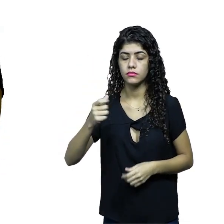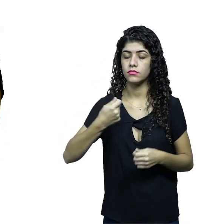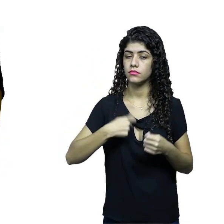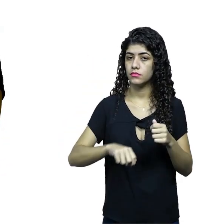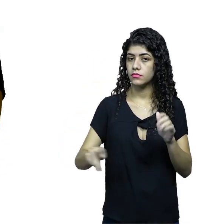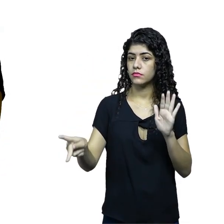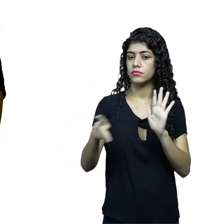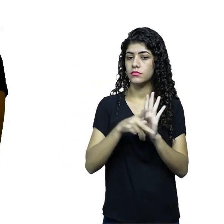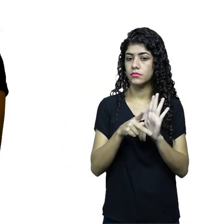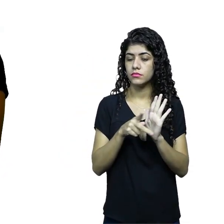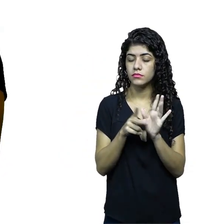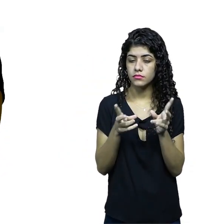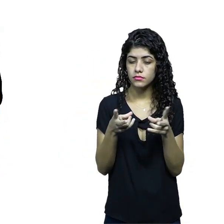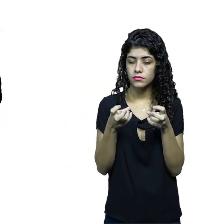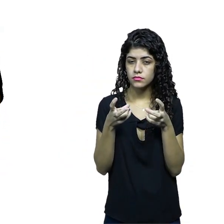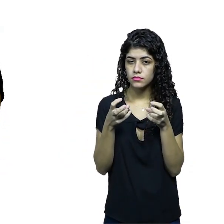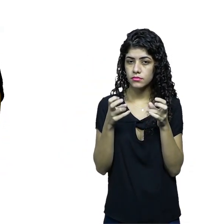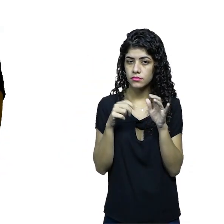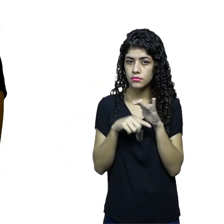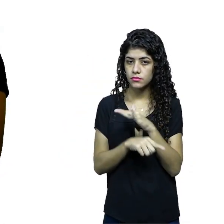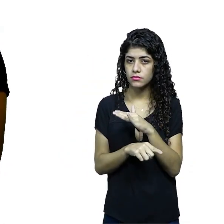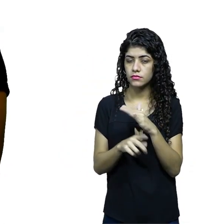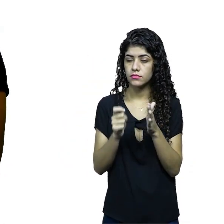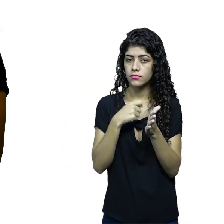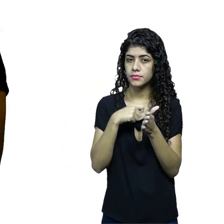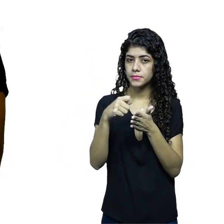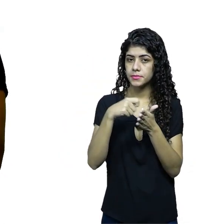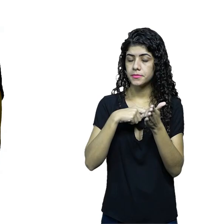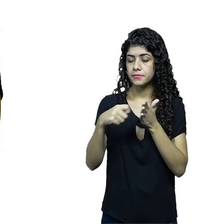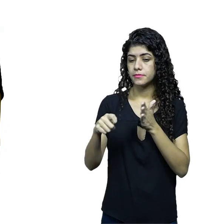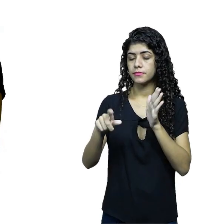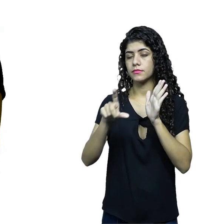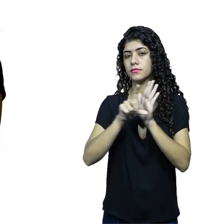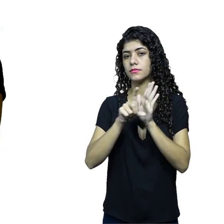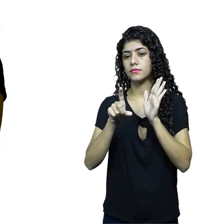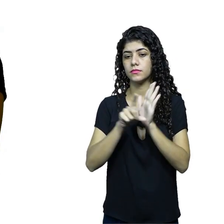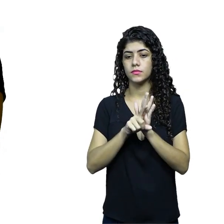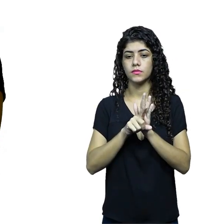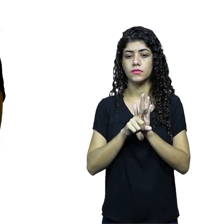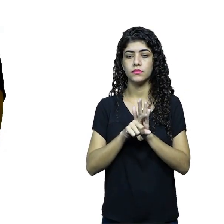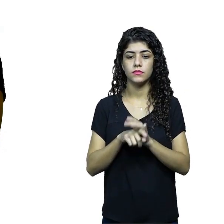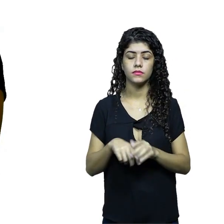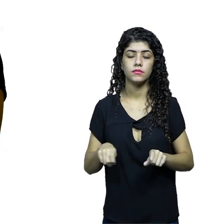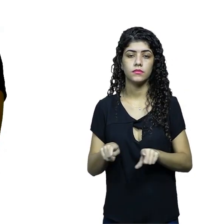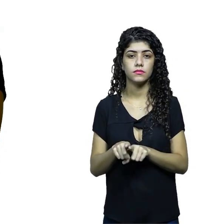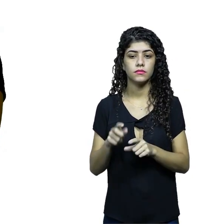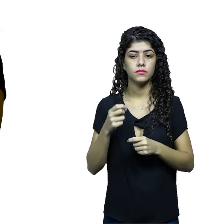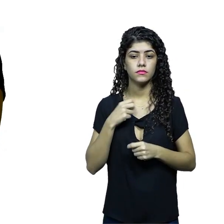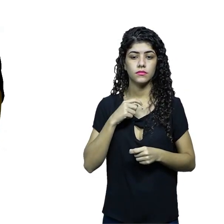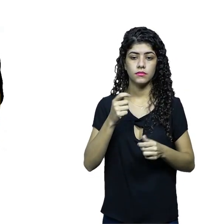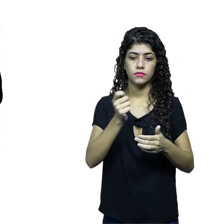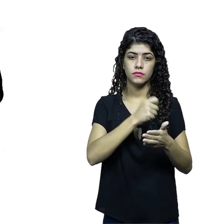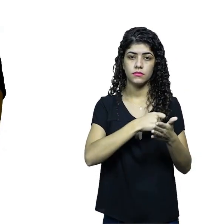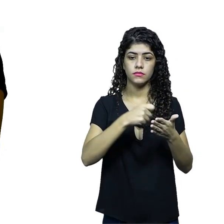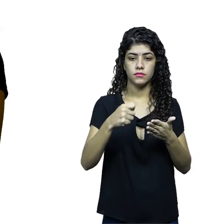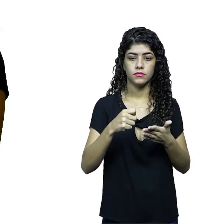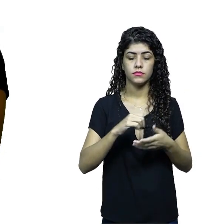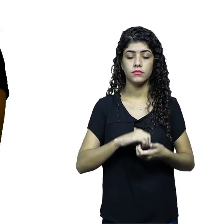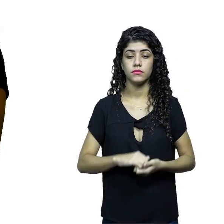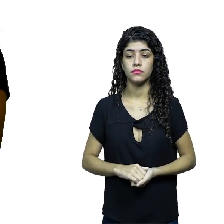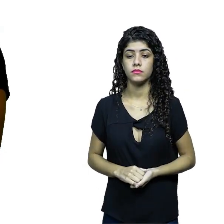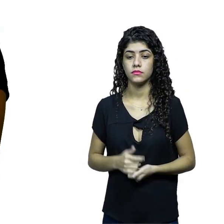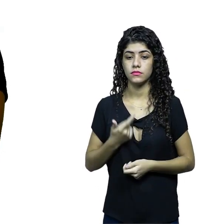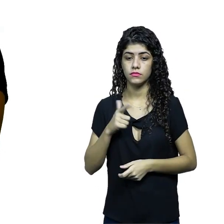bem específico, observar bastante o que está escrito. A lei do edital, ela está toda